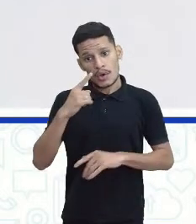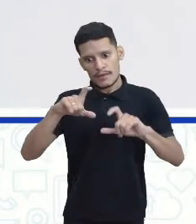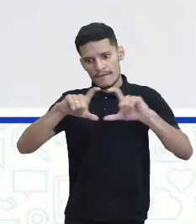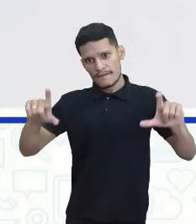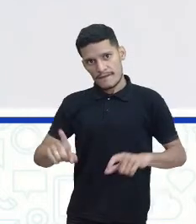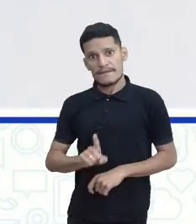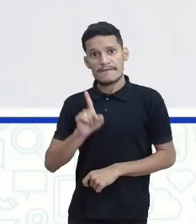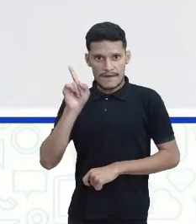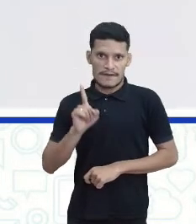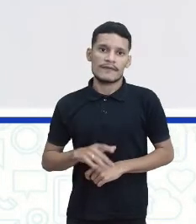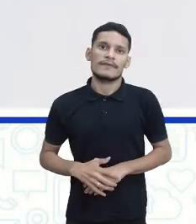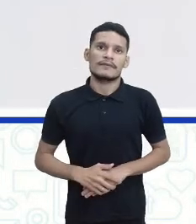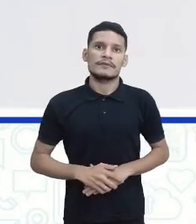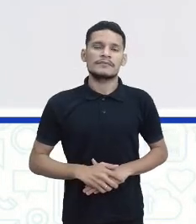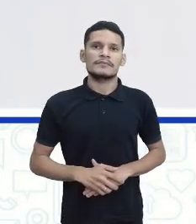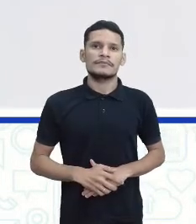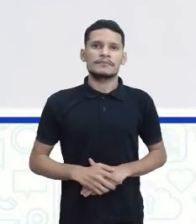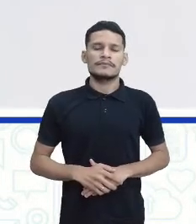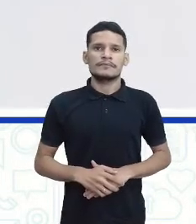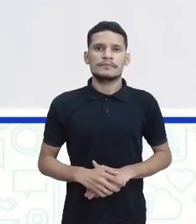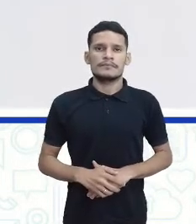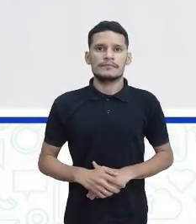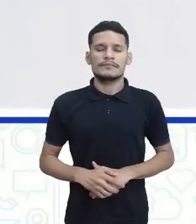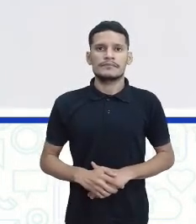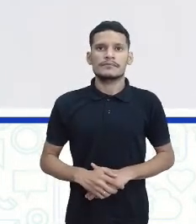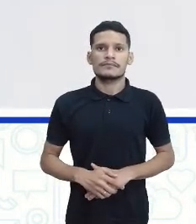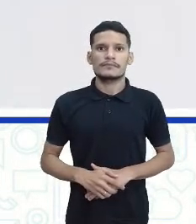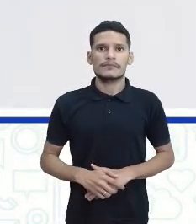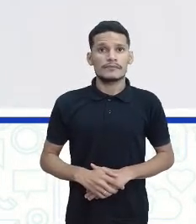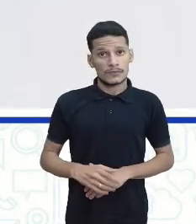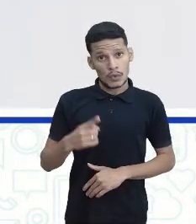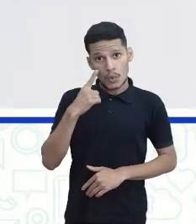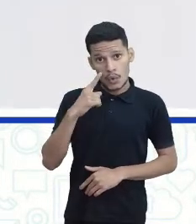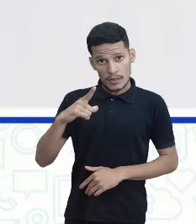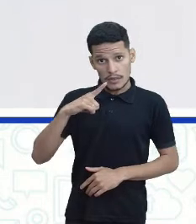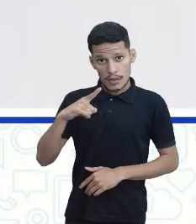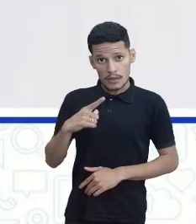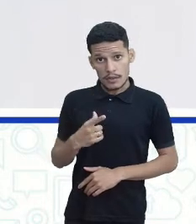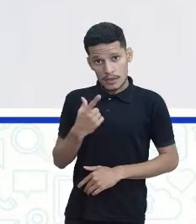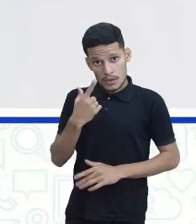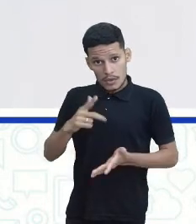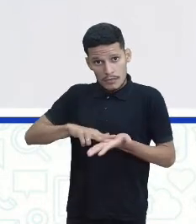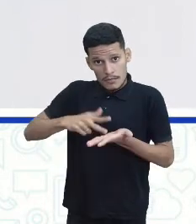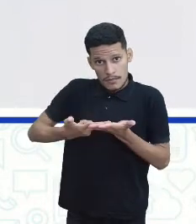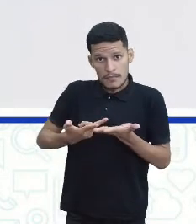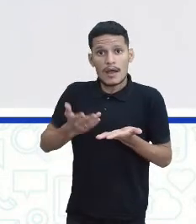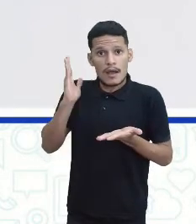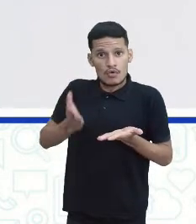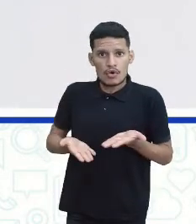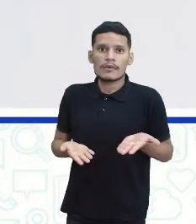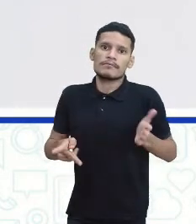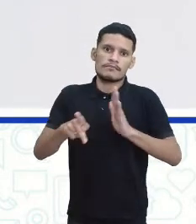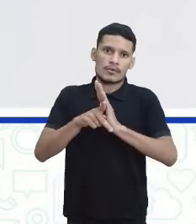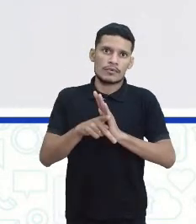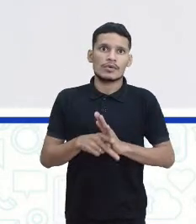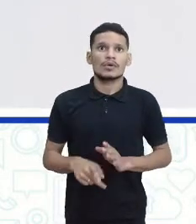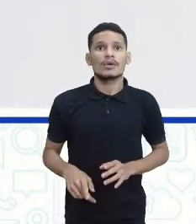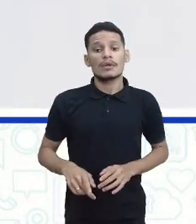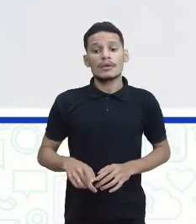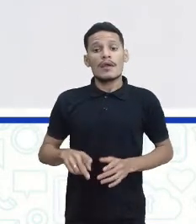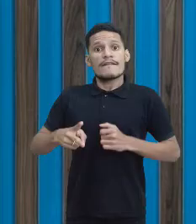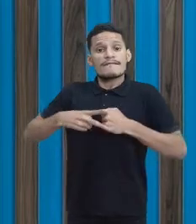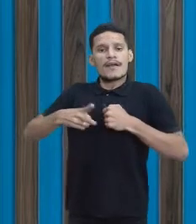tense are formed by suffix ed, ou seja, até aqui para ajudar nosso coleguinha dali, o Plínio.